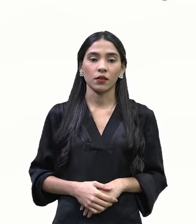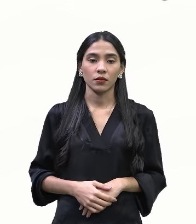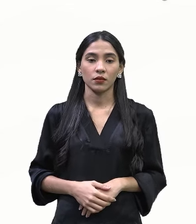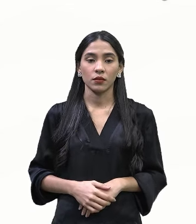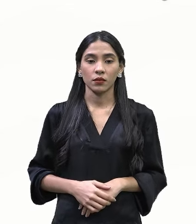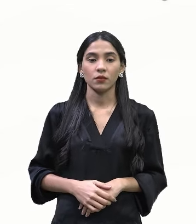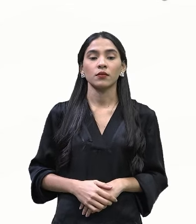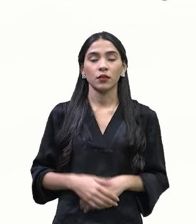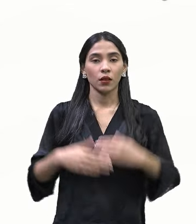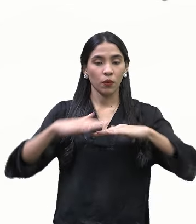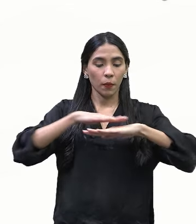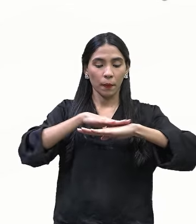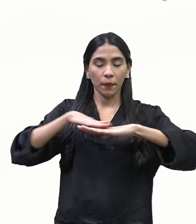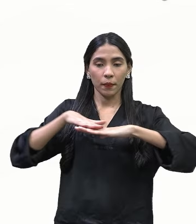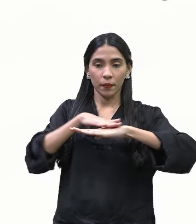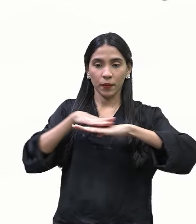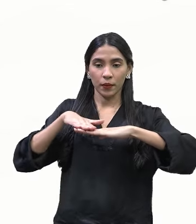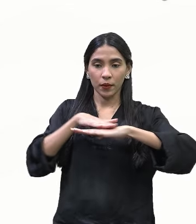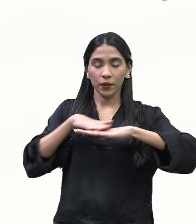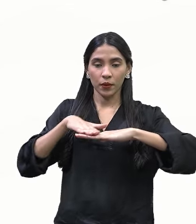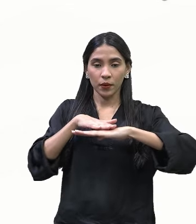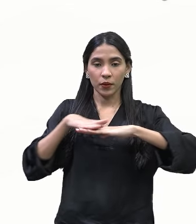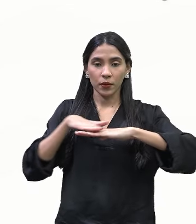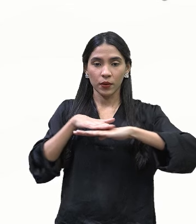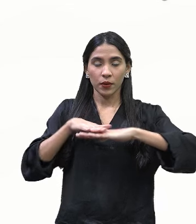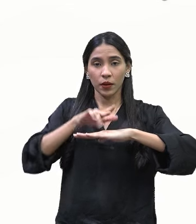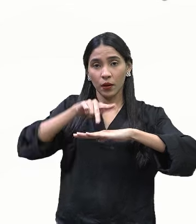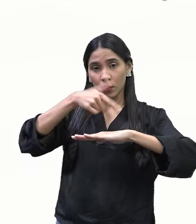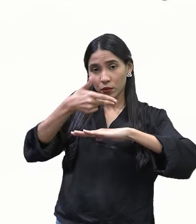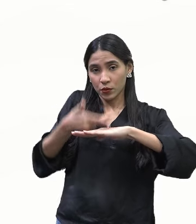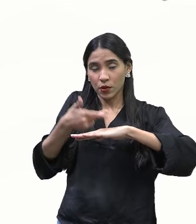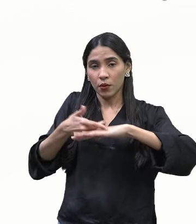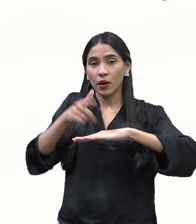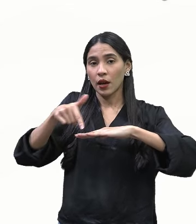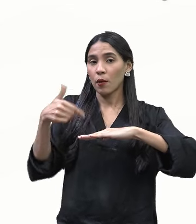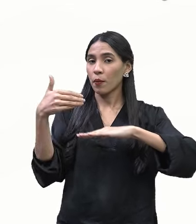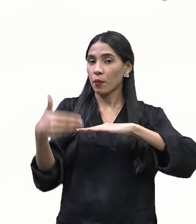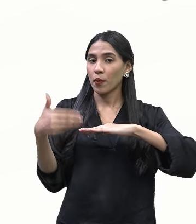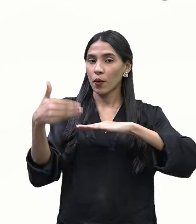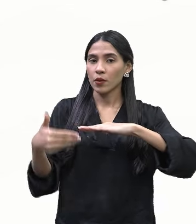Já o solo, o chão, ele está fazendo um processo